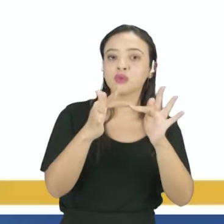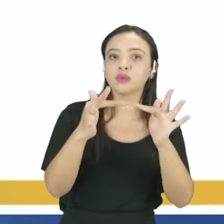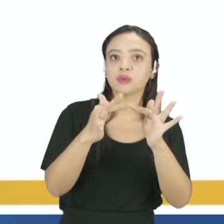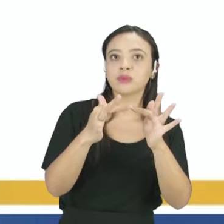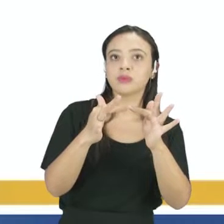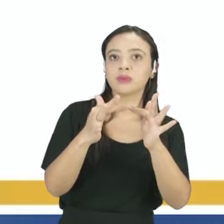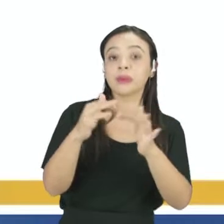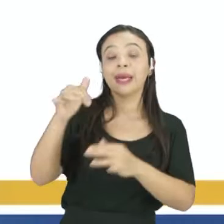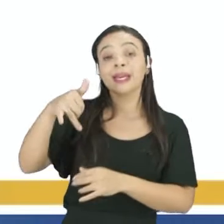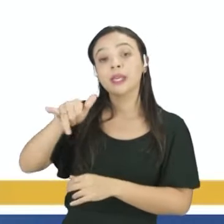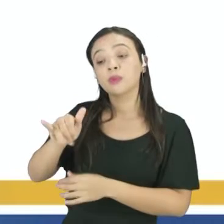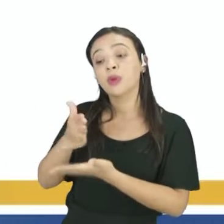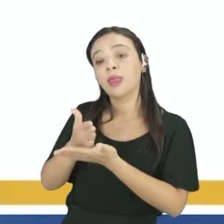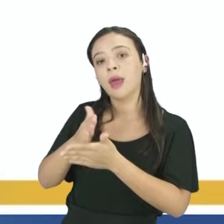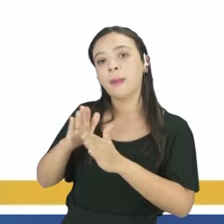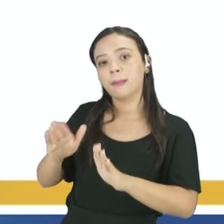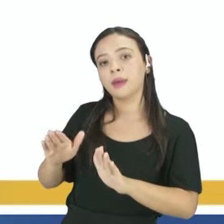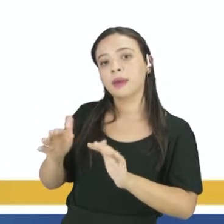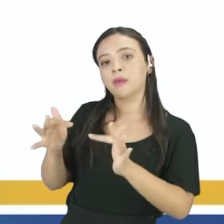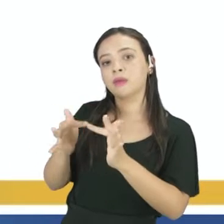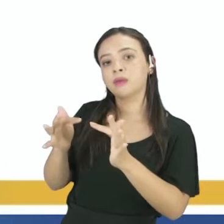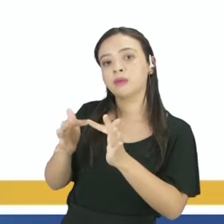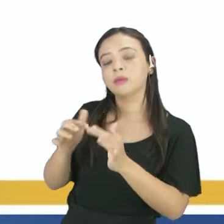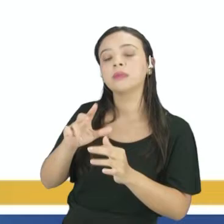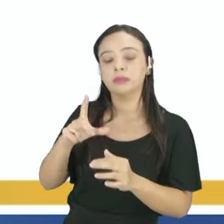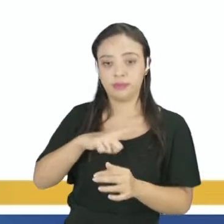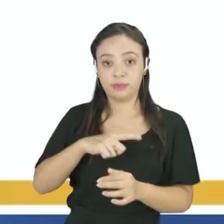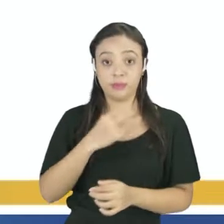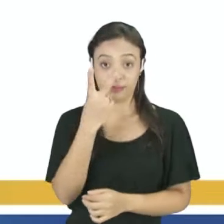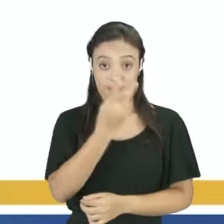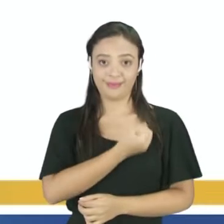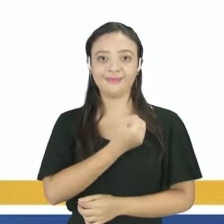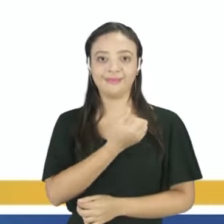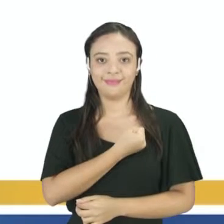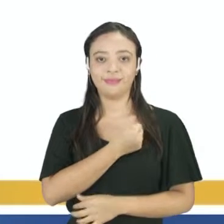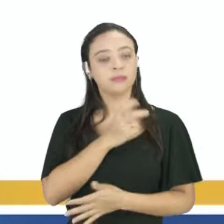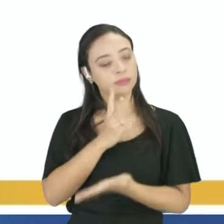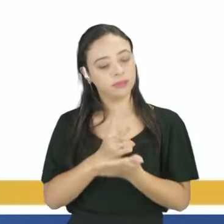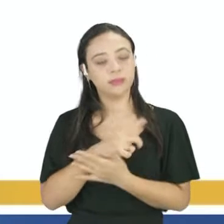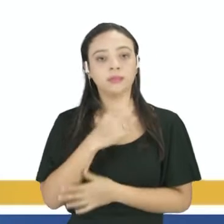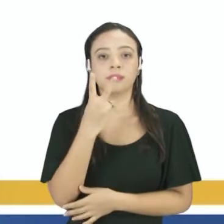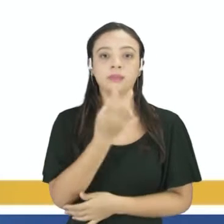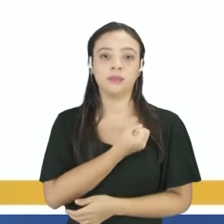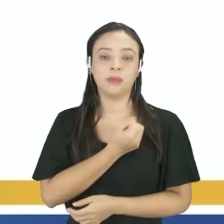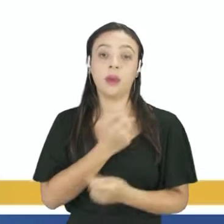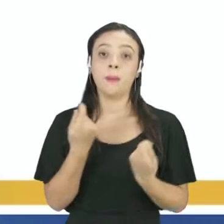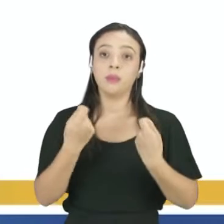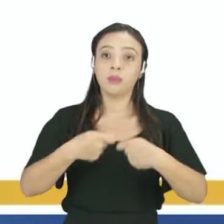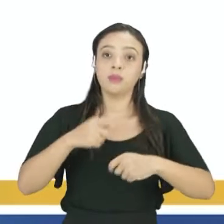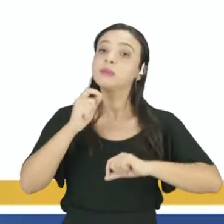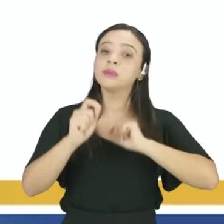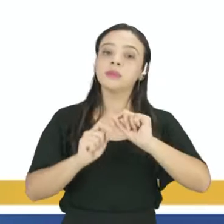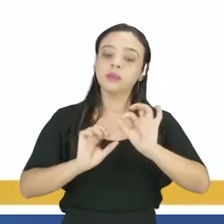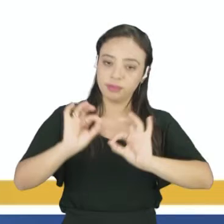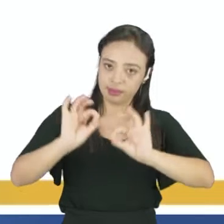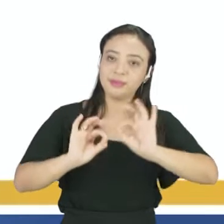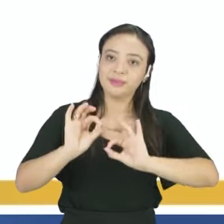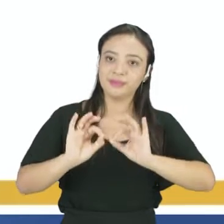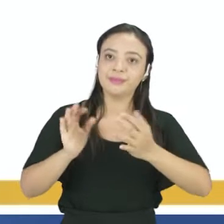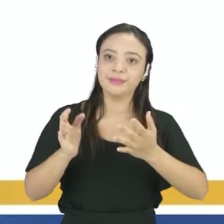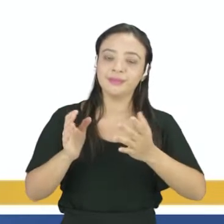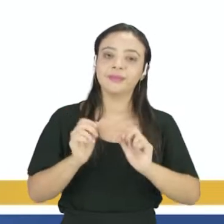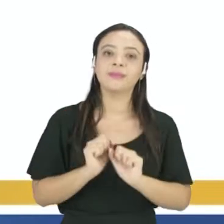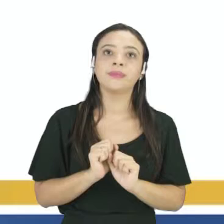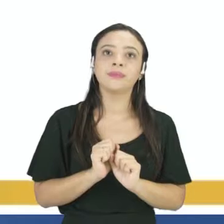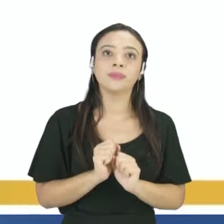y, o cara que sai dessa máquina, eu tenho dois números. E sempre que eu tenho dois números, eu posso fazer o que com eles? Eu posso ordenar, colocar